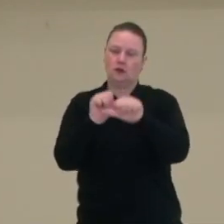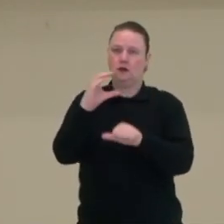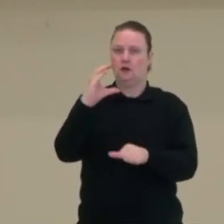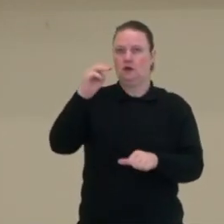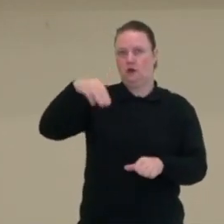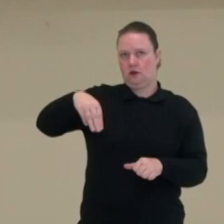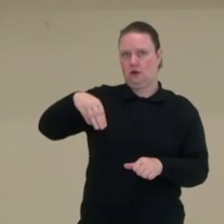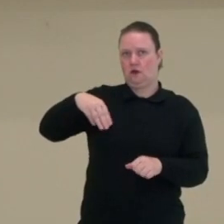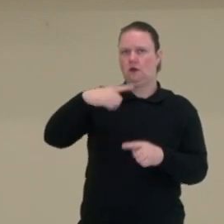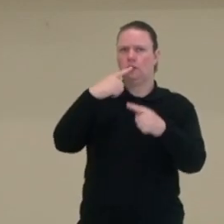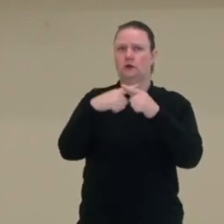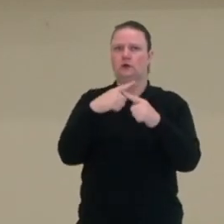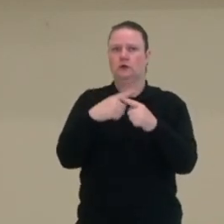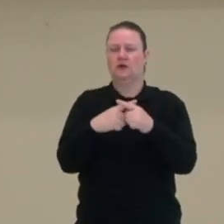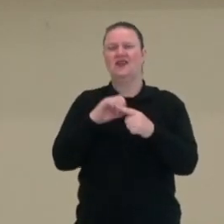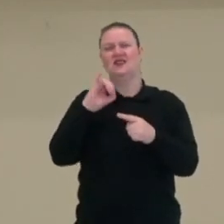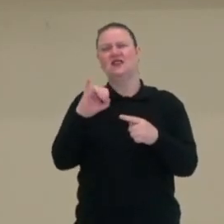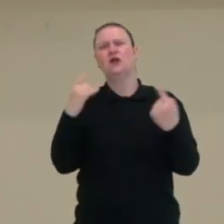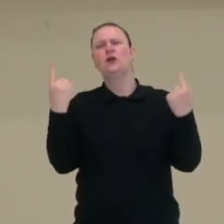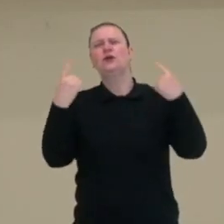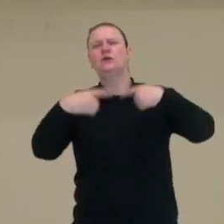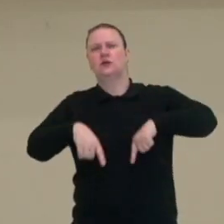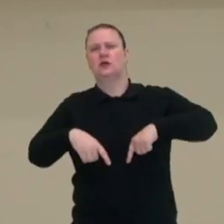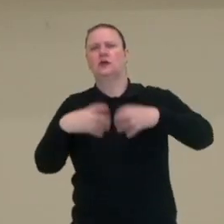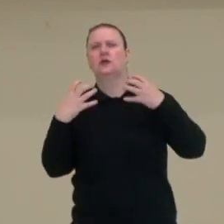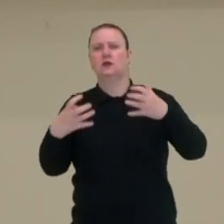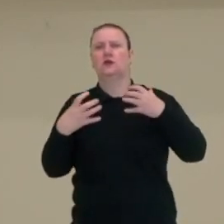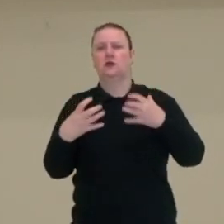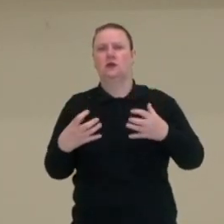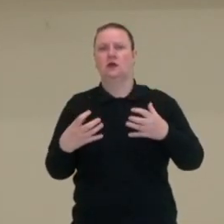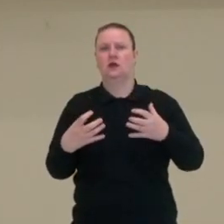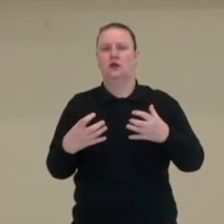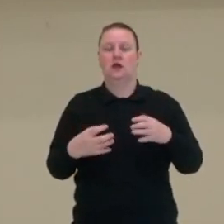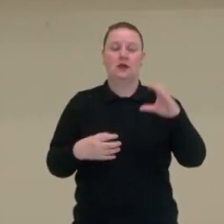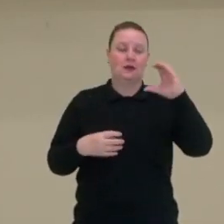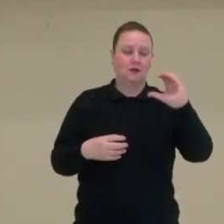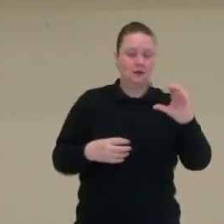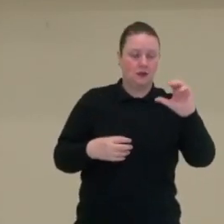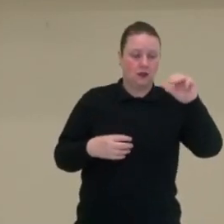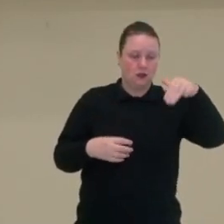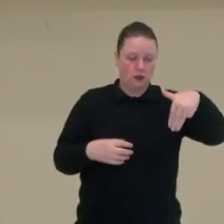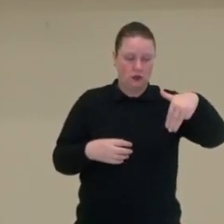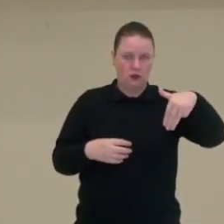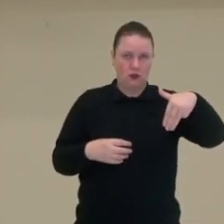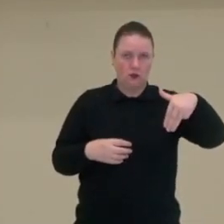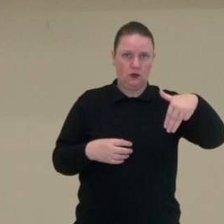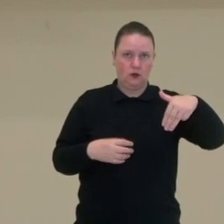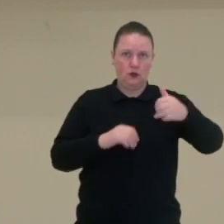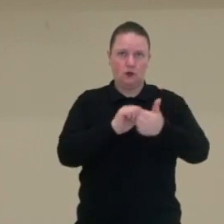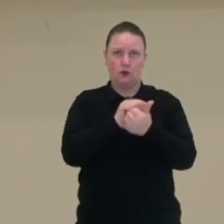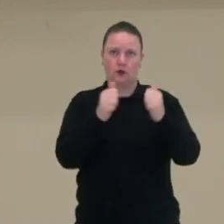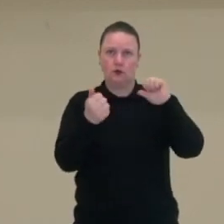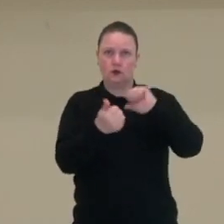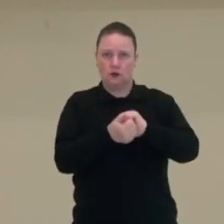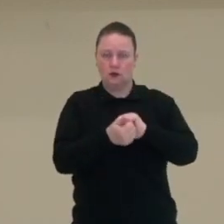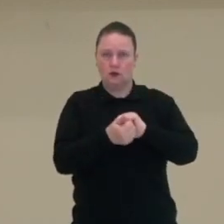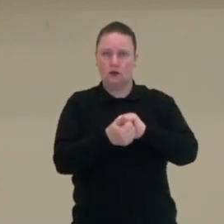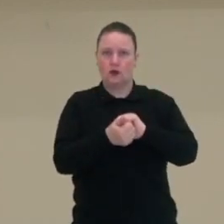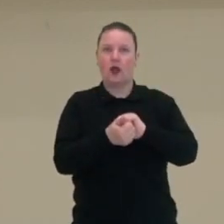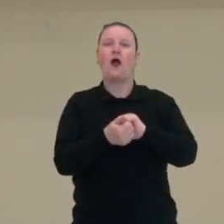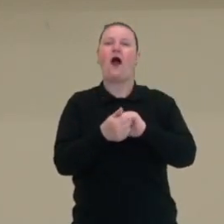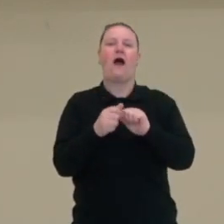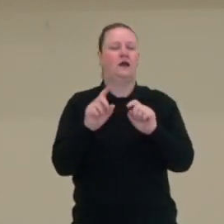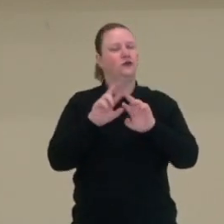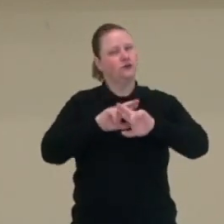100. E o contrário, e quando a gente quer transformar de centímetros para 100, aí a gente divide